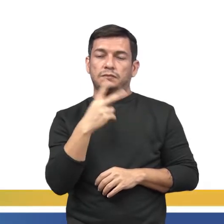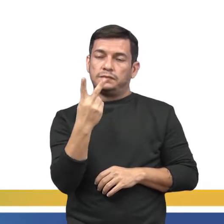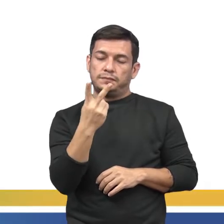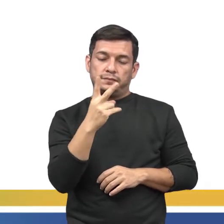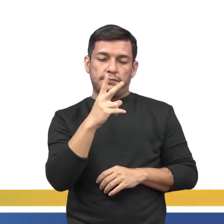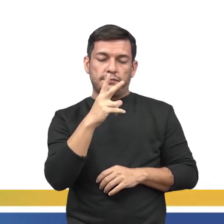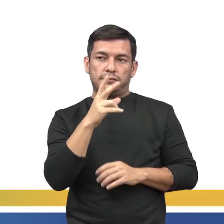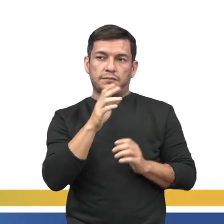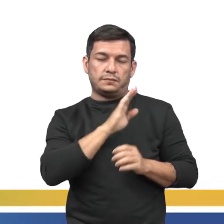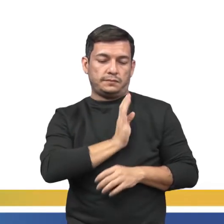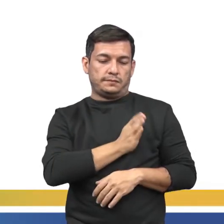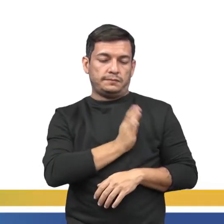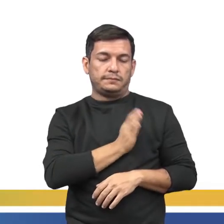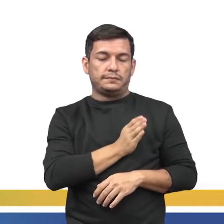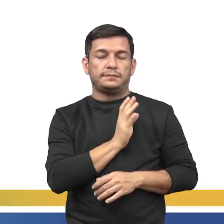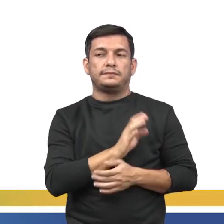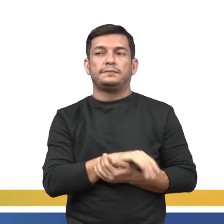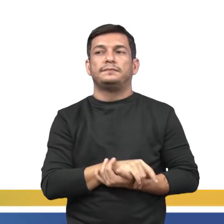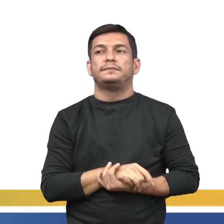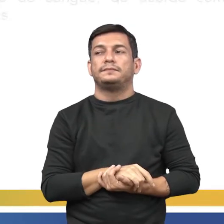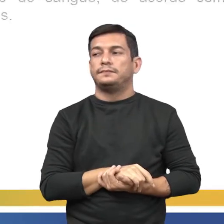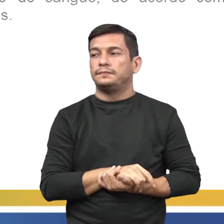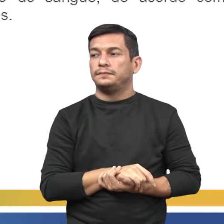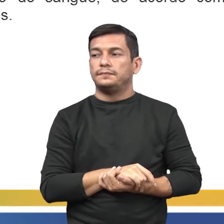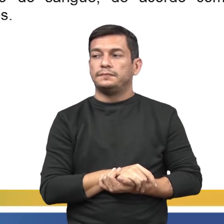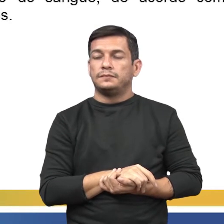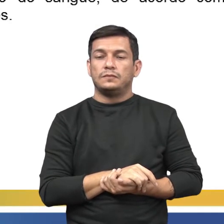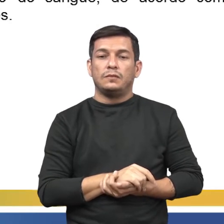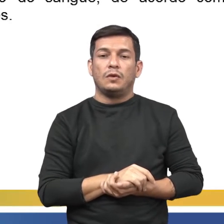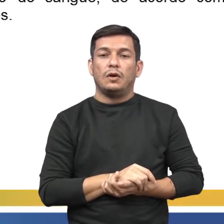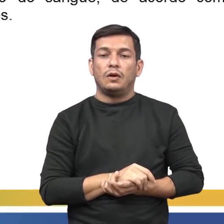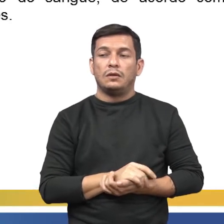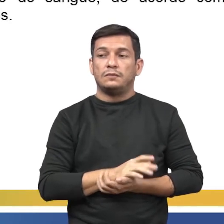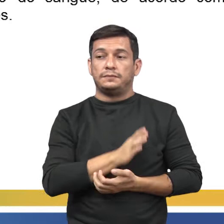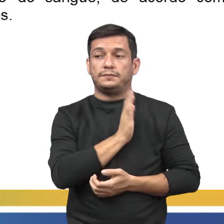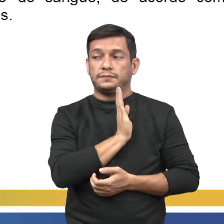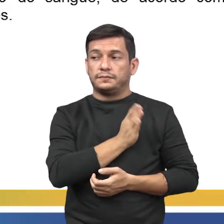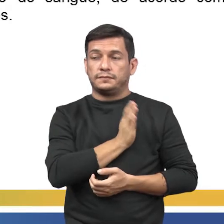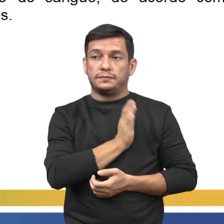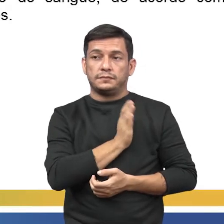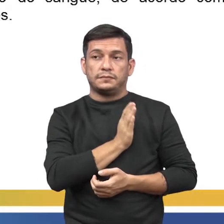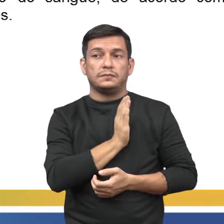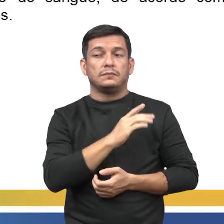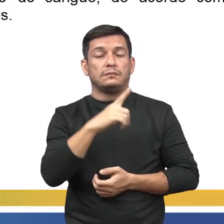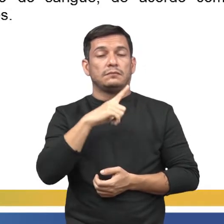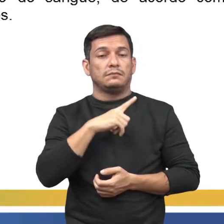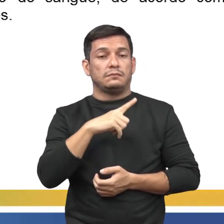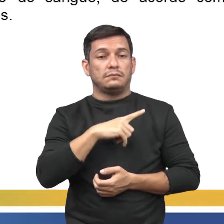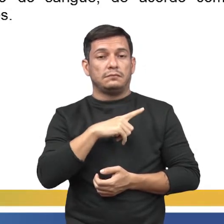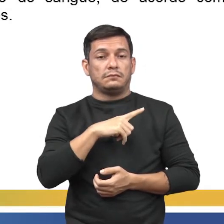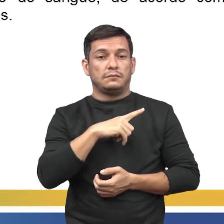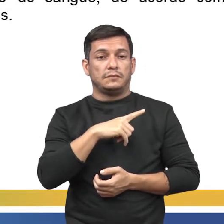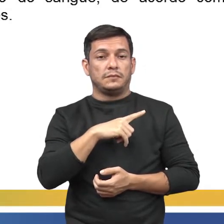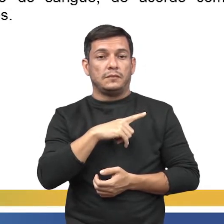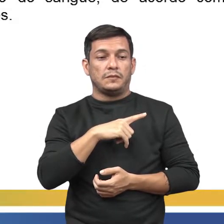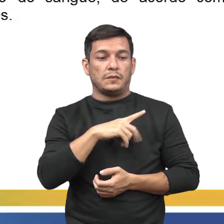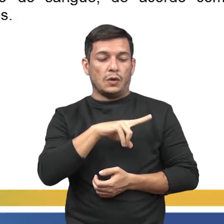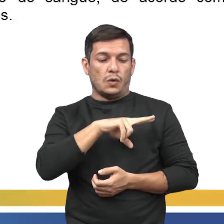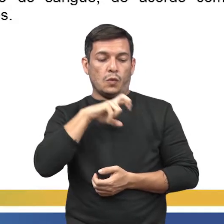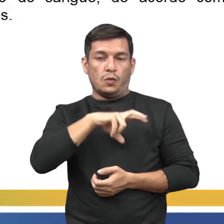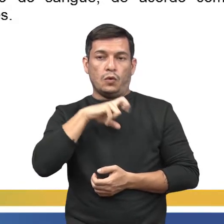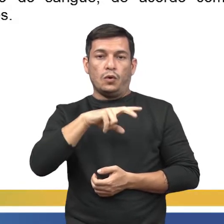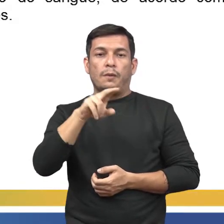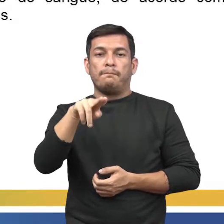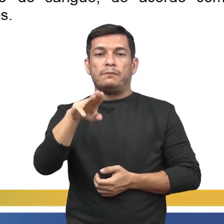e bombeia, se contrai. O coração, ele possui um músculo chamado